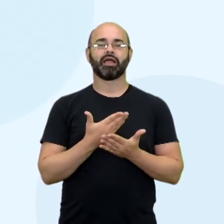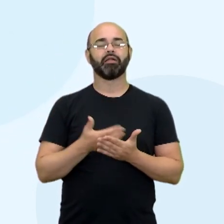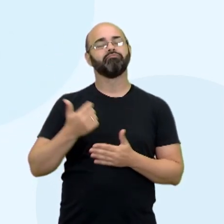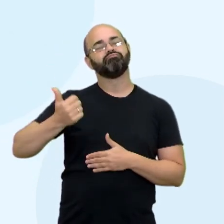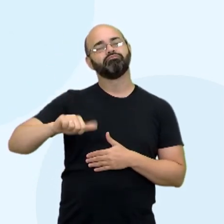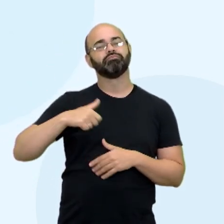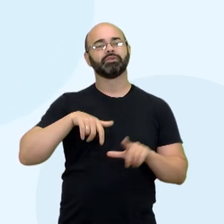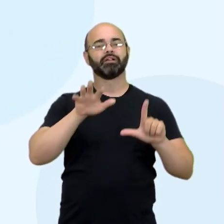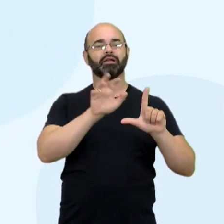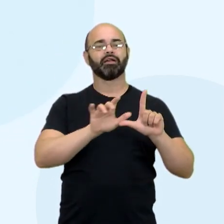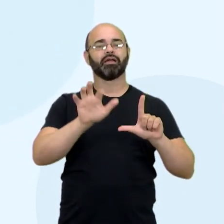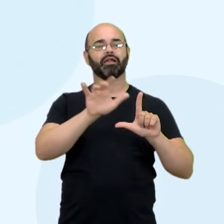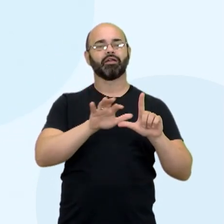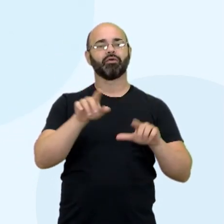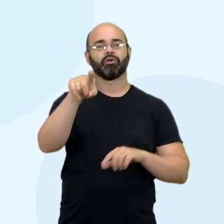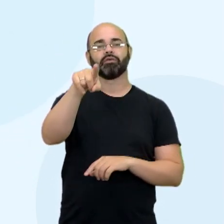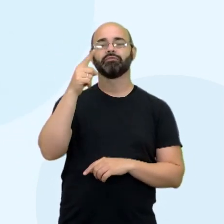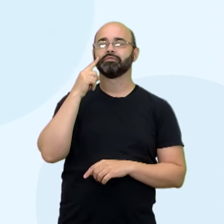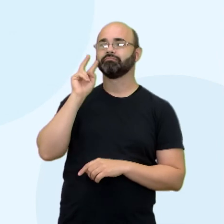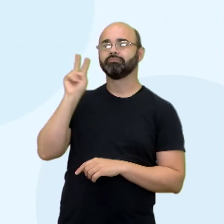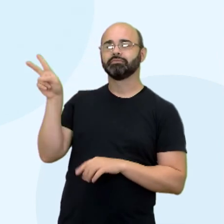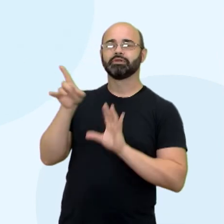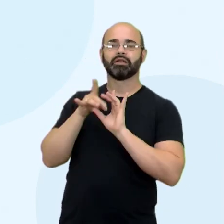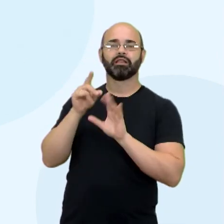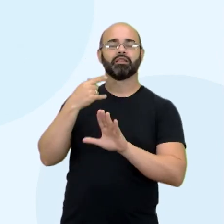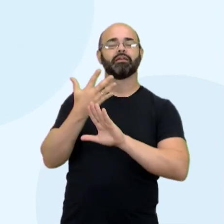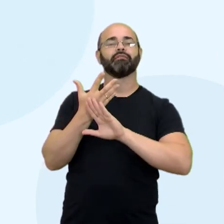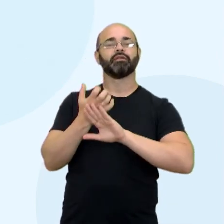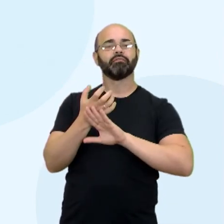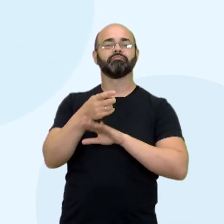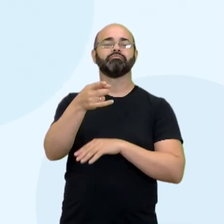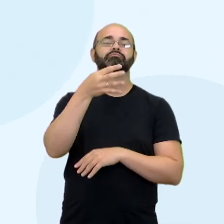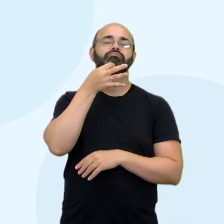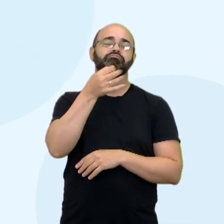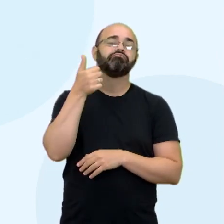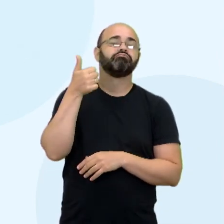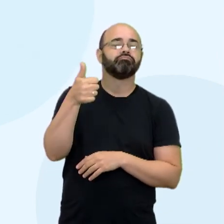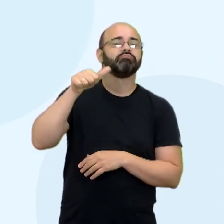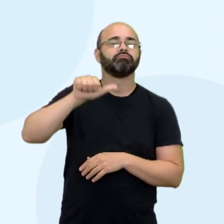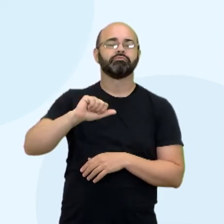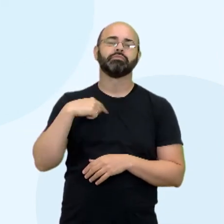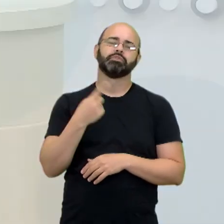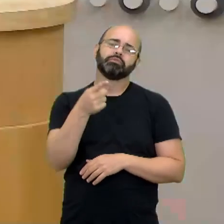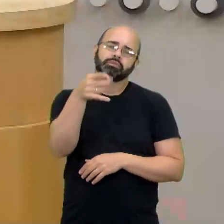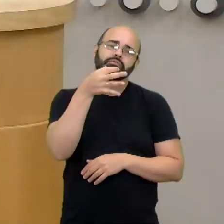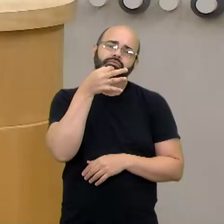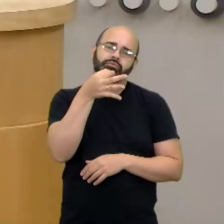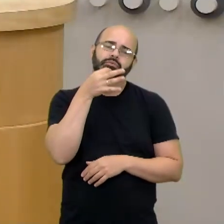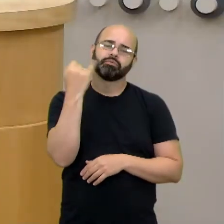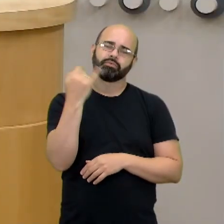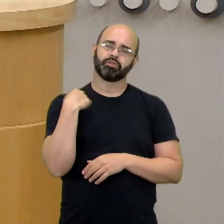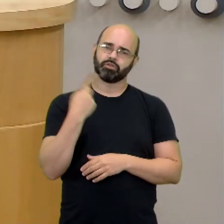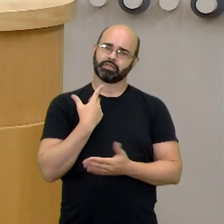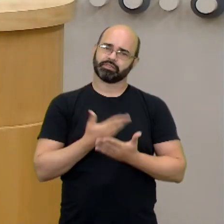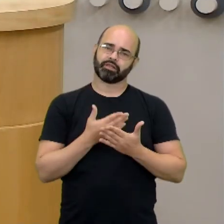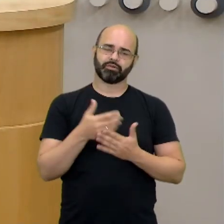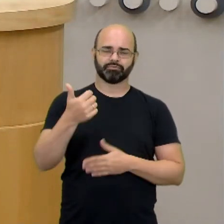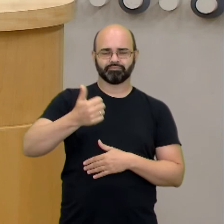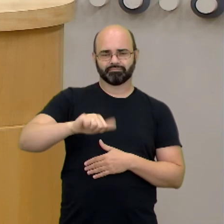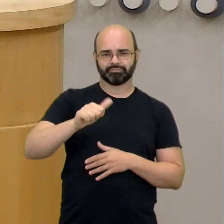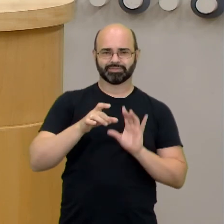o QR Code e o link aí, né? A gente sempre pede aí para vocês, né, darem sugestões e avaliarem as nossas aulas,